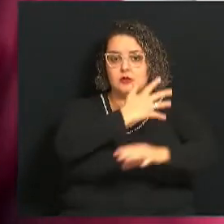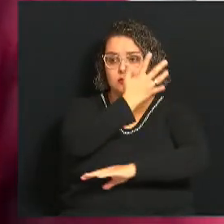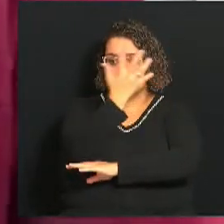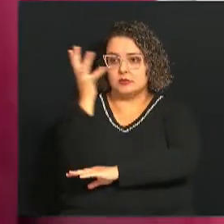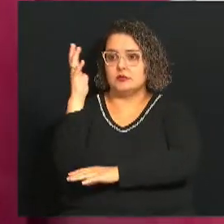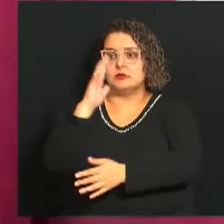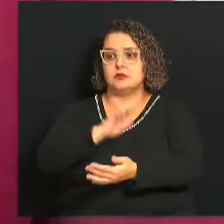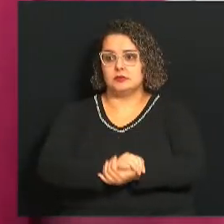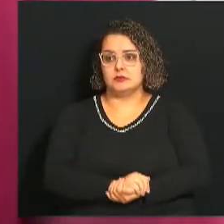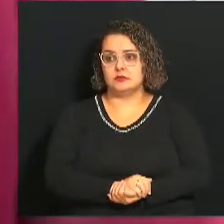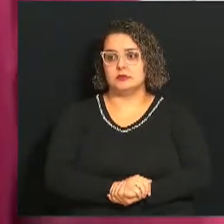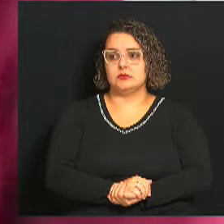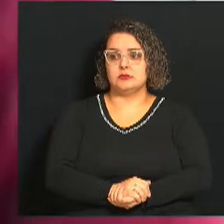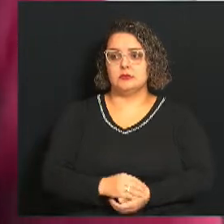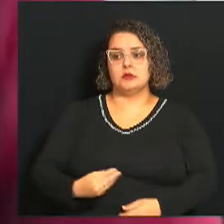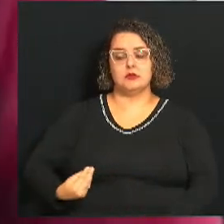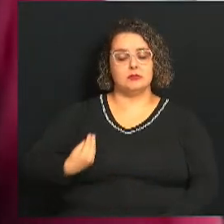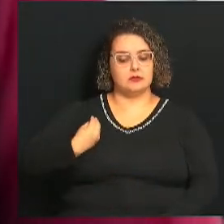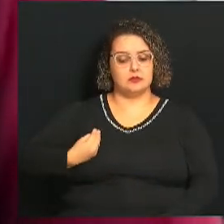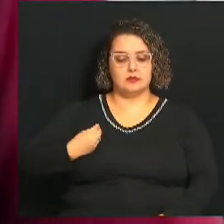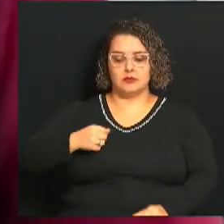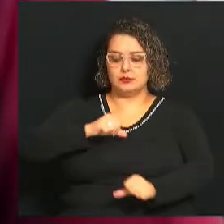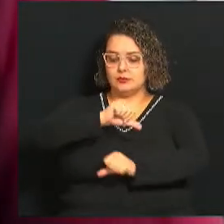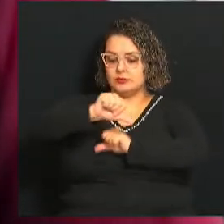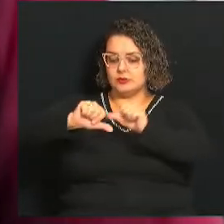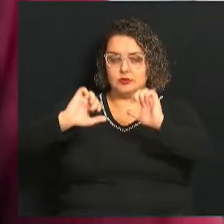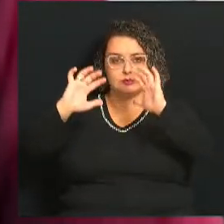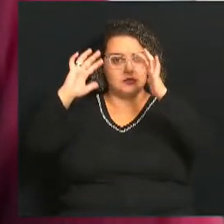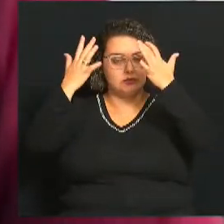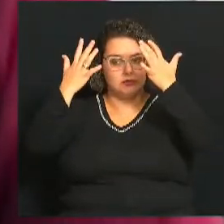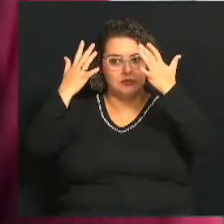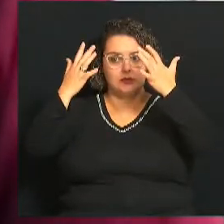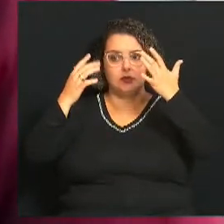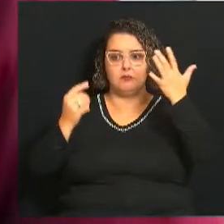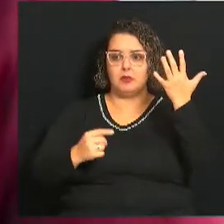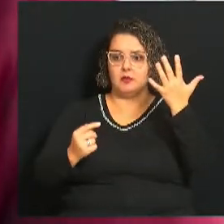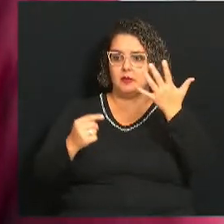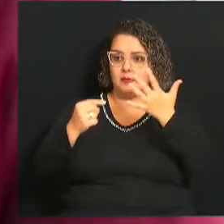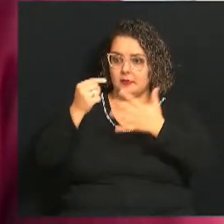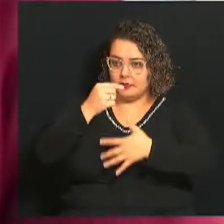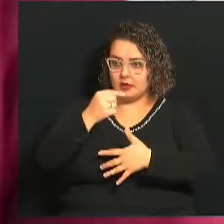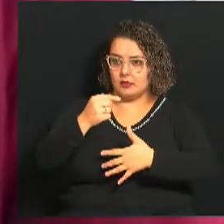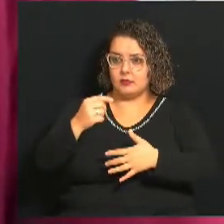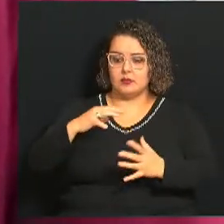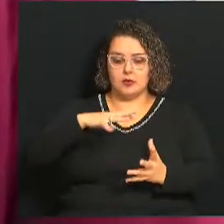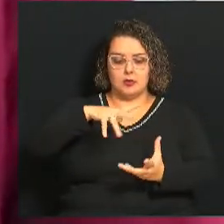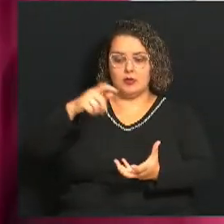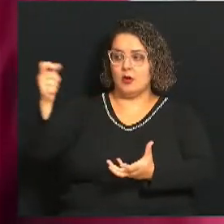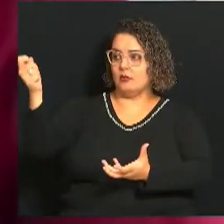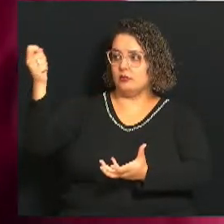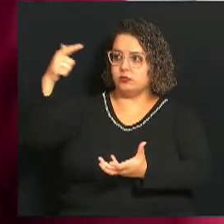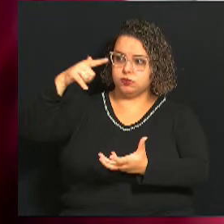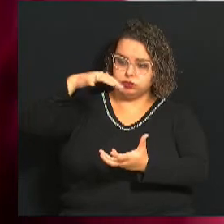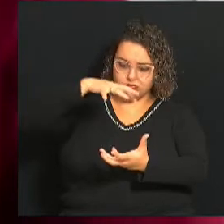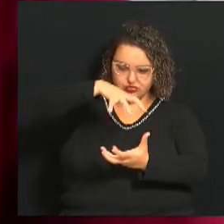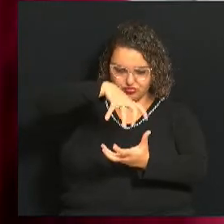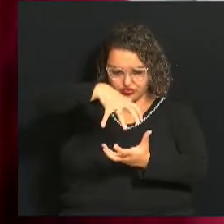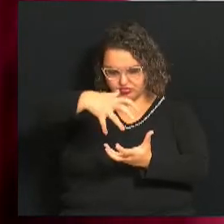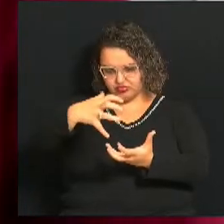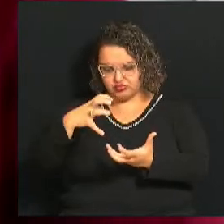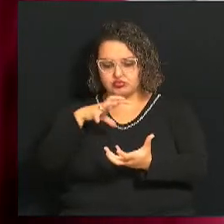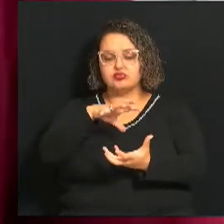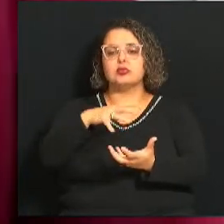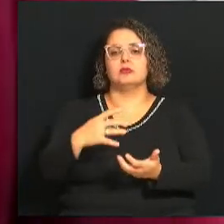aí vivendo mudanças climáticas, todas essas questões envolvendo aí o aquecimento global, e nós temos que conviver com isso.